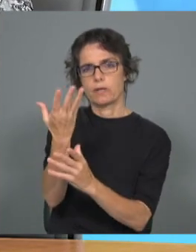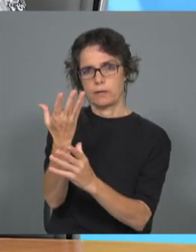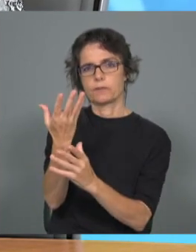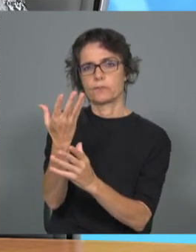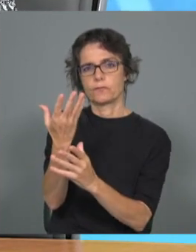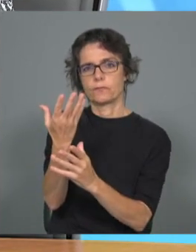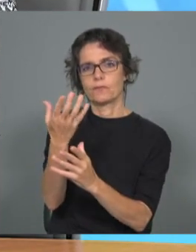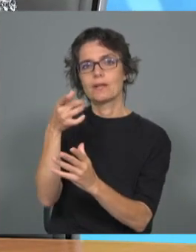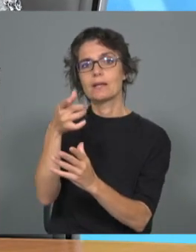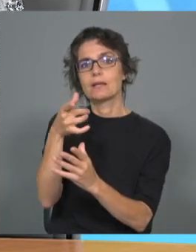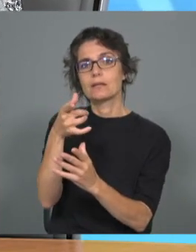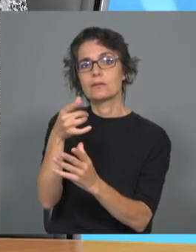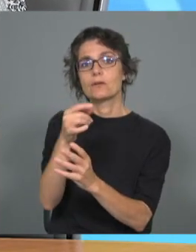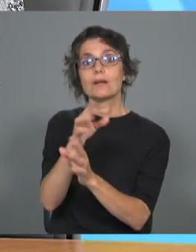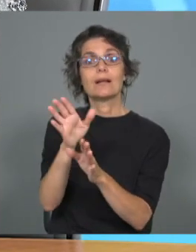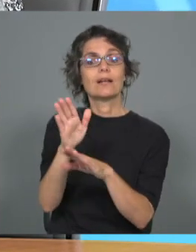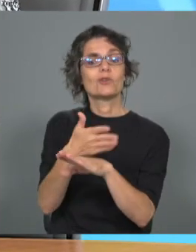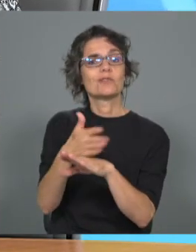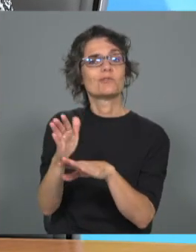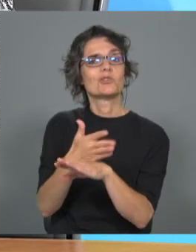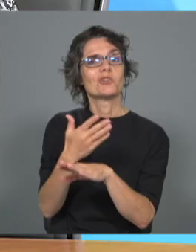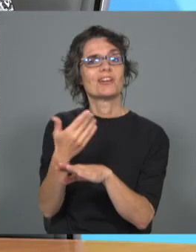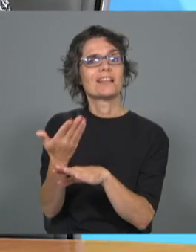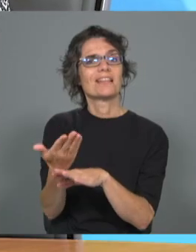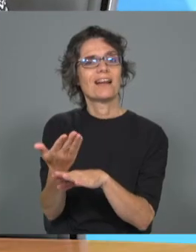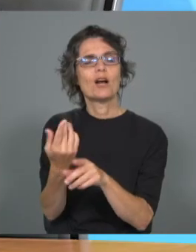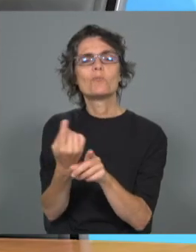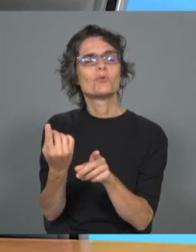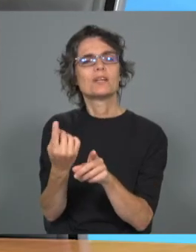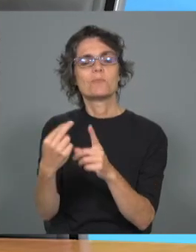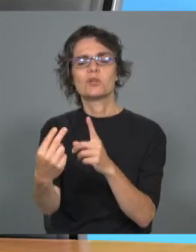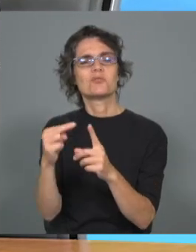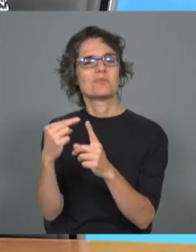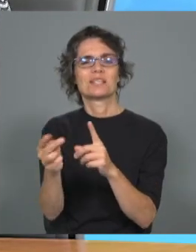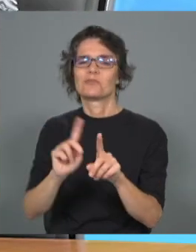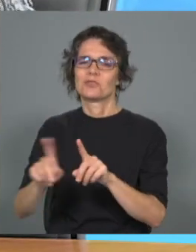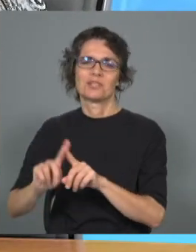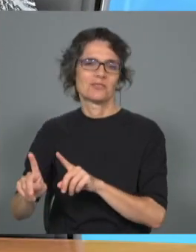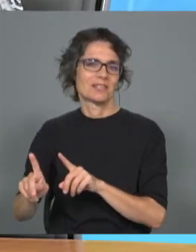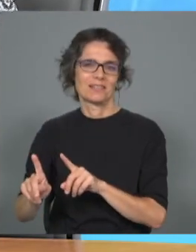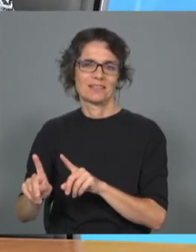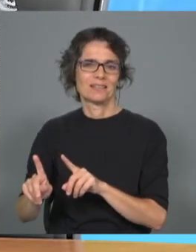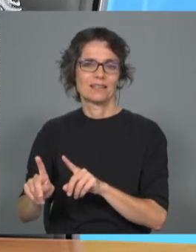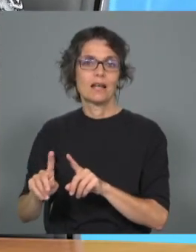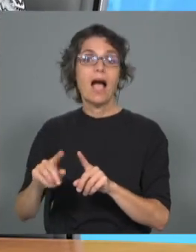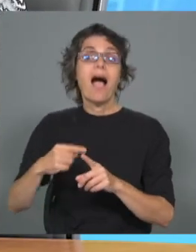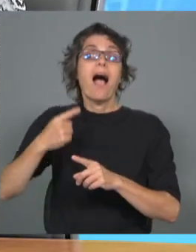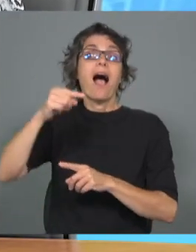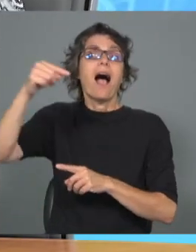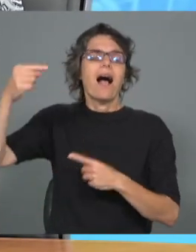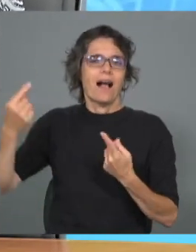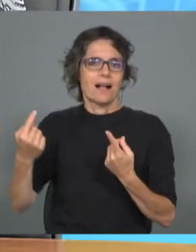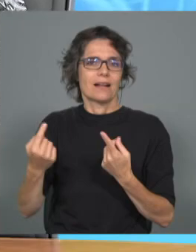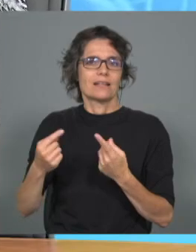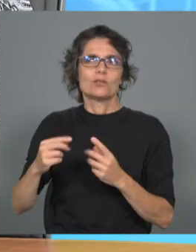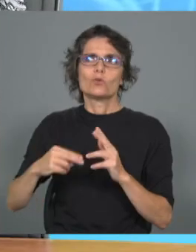vai trazer divisões, porque nós nem todos vemos a construção do mundo da mesma maneira. Claro. Há quem acredite na construção do mundo,